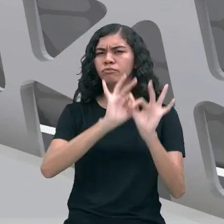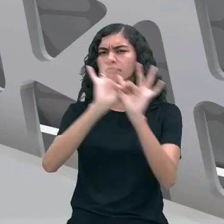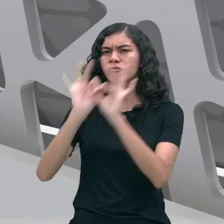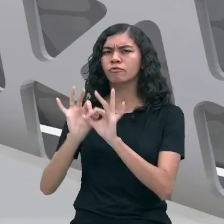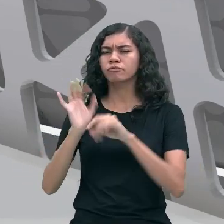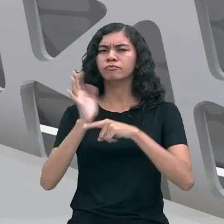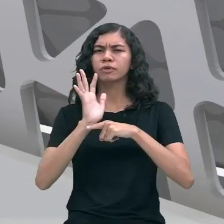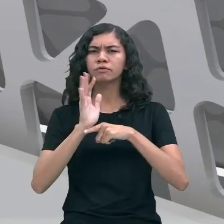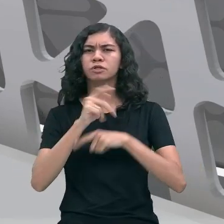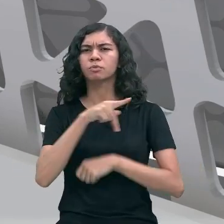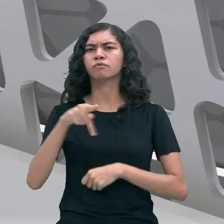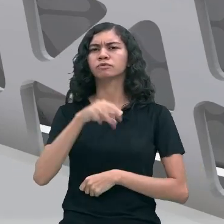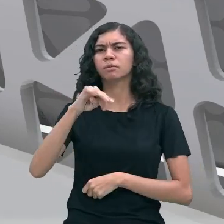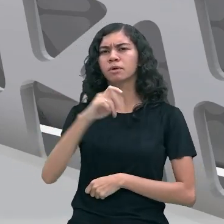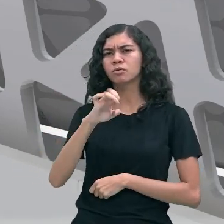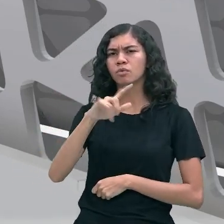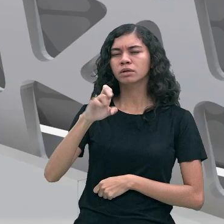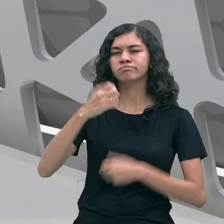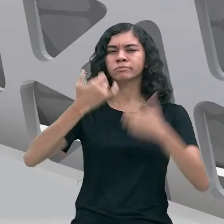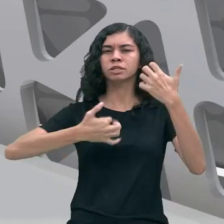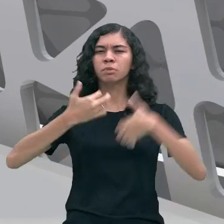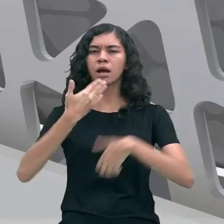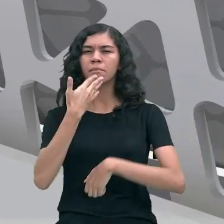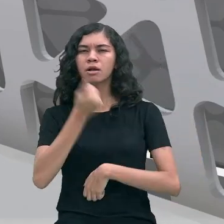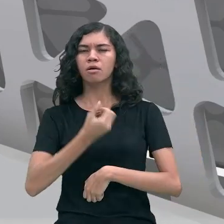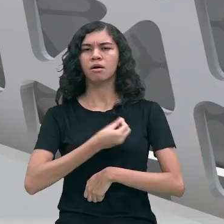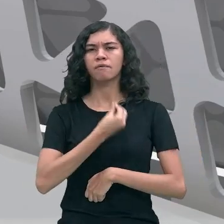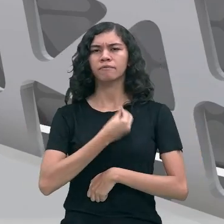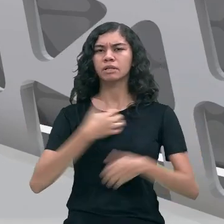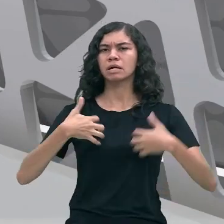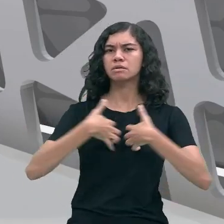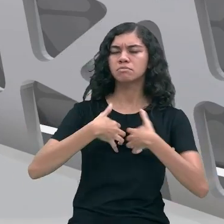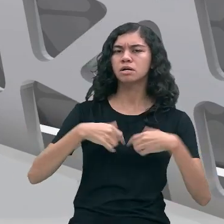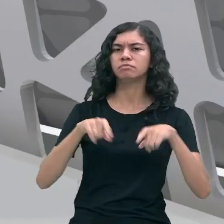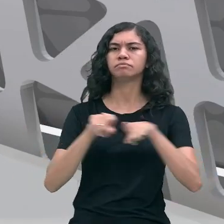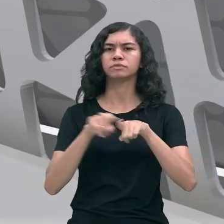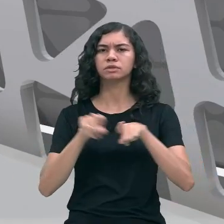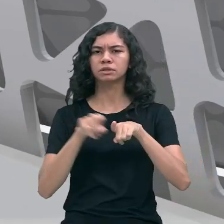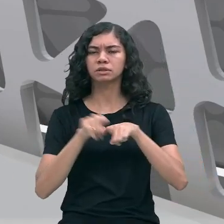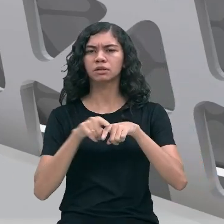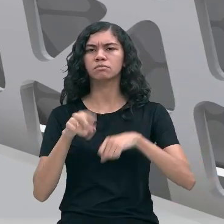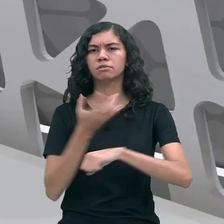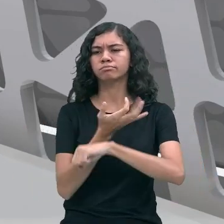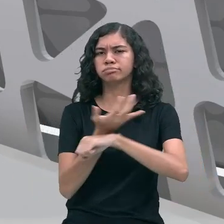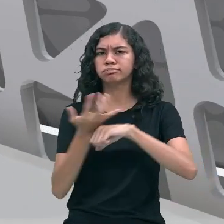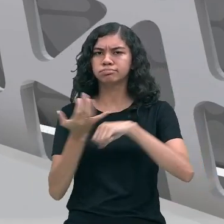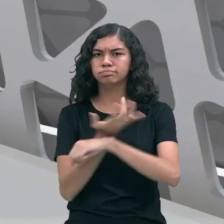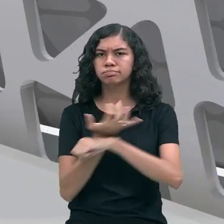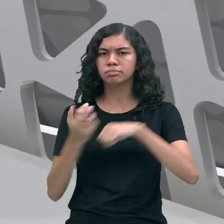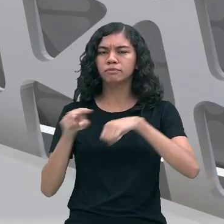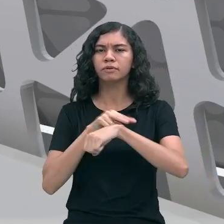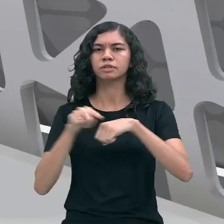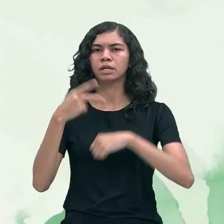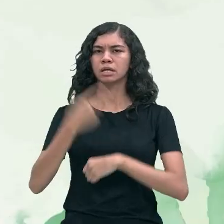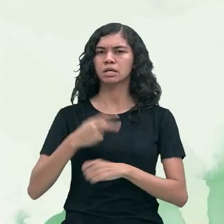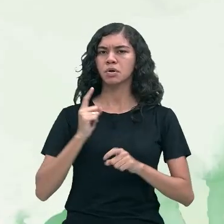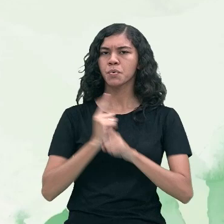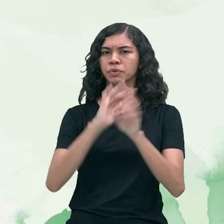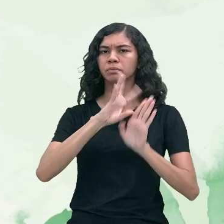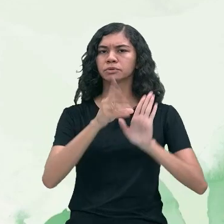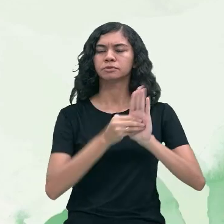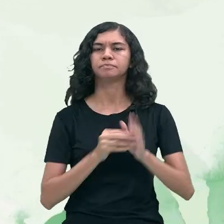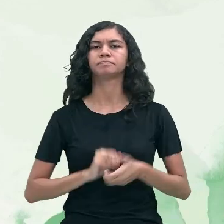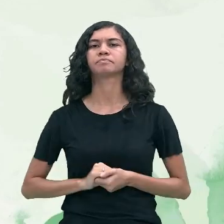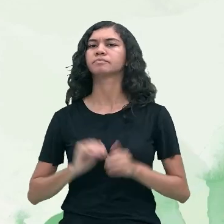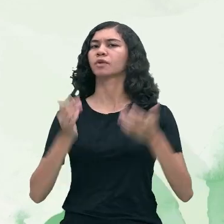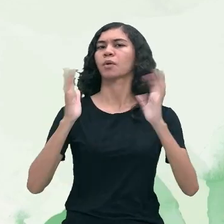mais sobre essa parte da vida animal e da vida da vegetal que a gente encontra aqui na Amazônia. Olá,